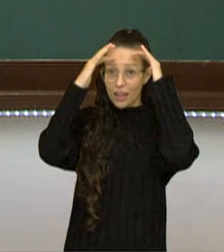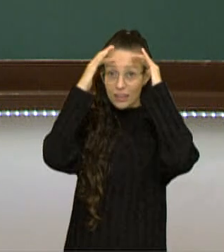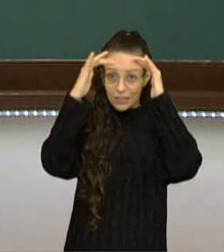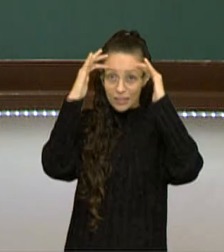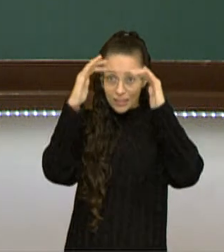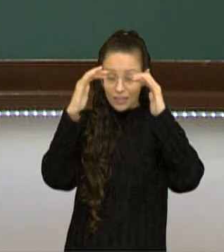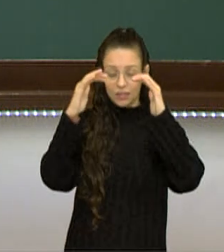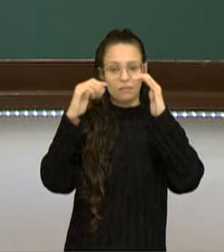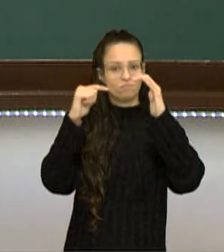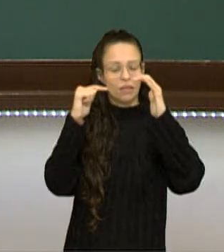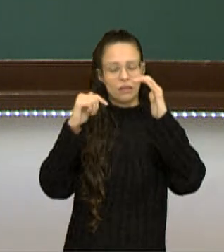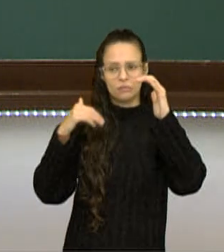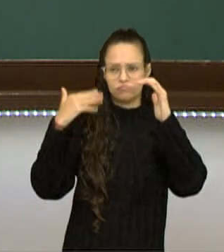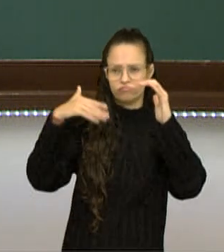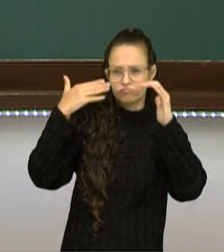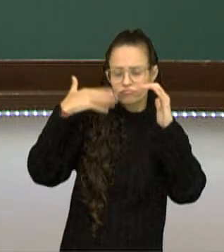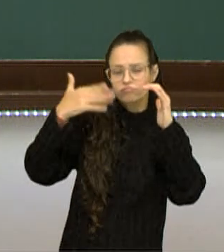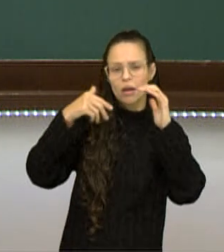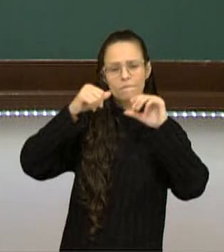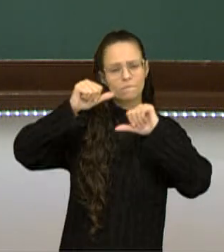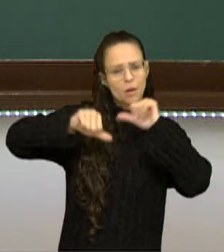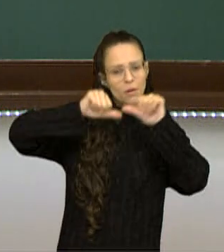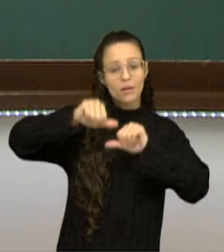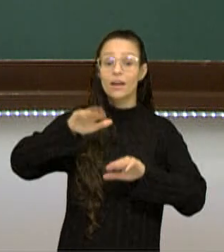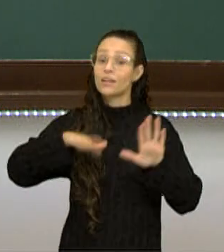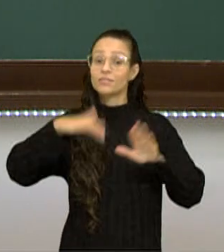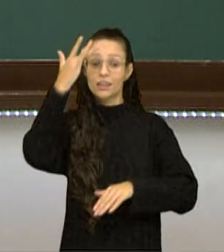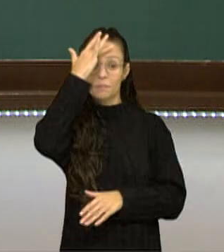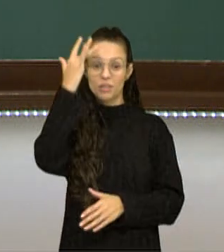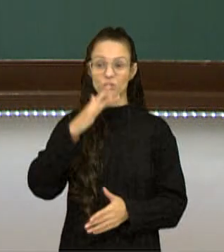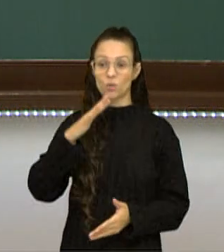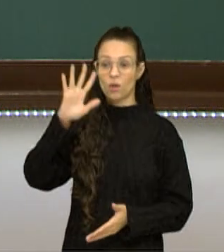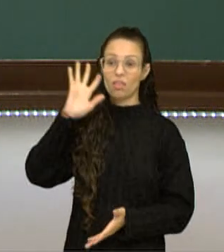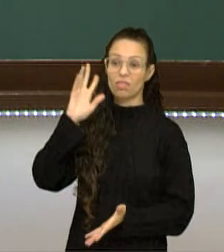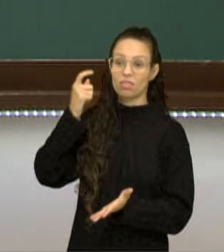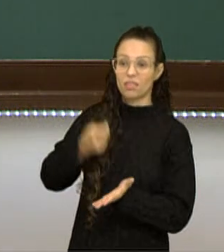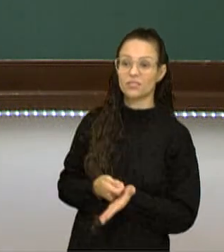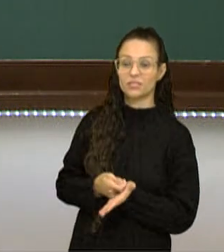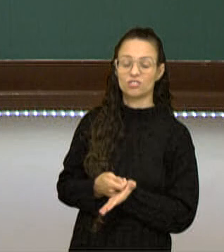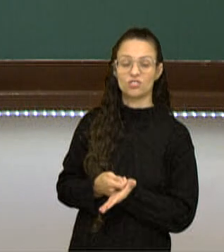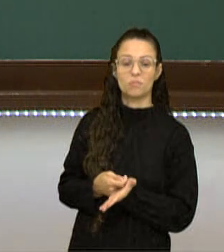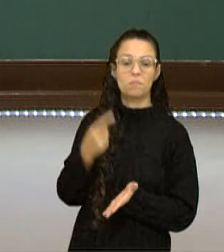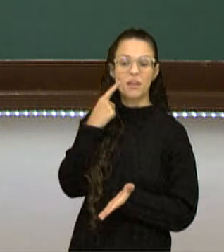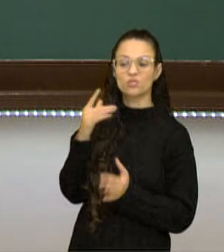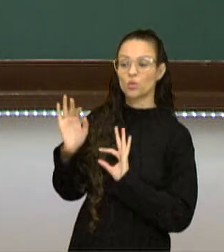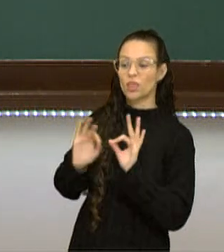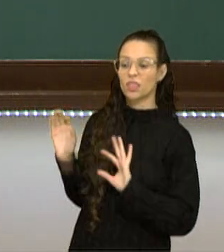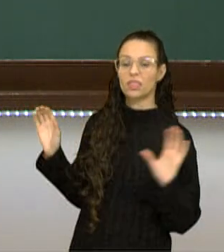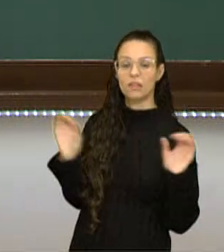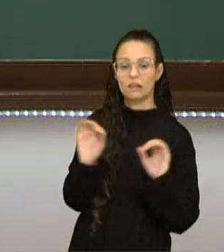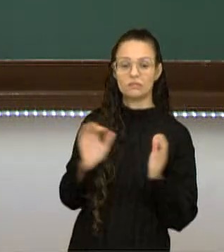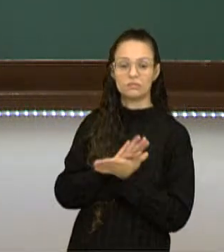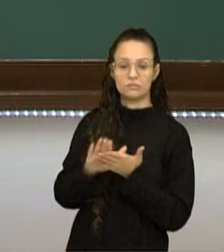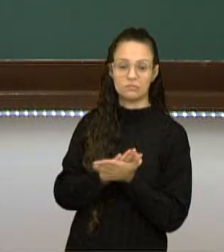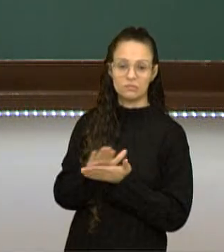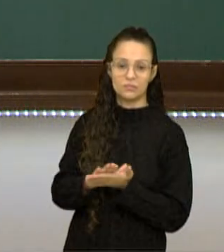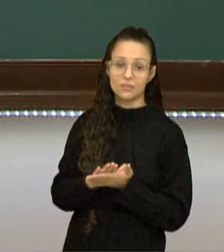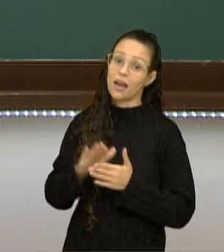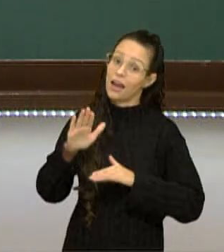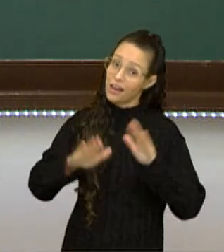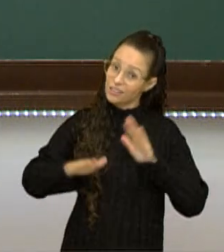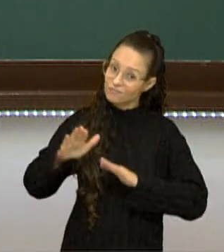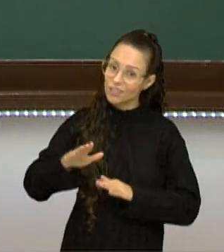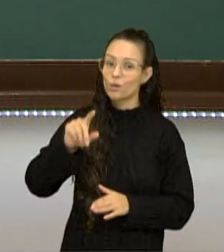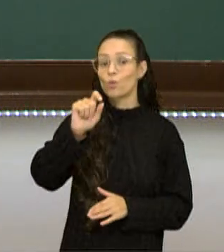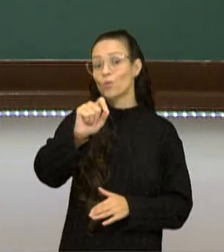cerebral acontecendo, às vezes a pessoa toma uma atitude muito precipitada e, dependendo daquilo que